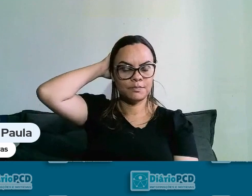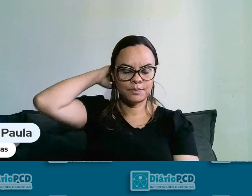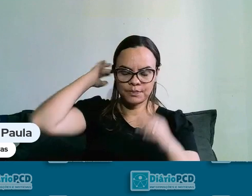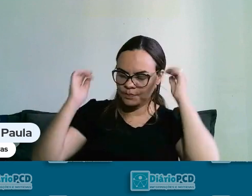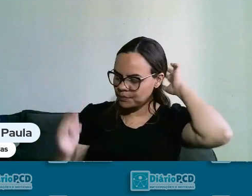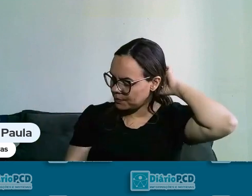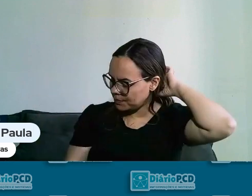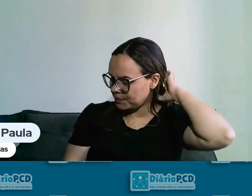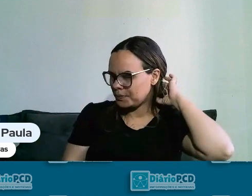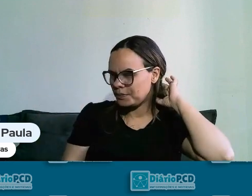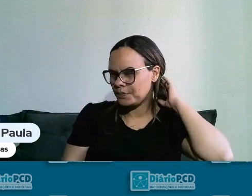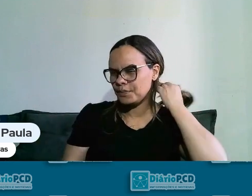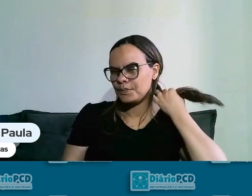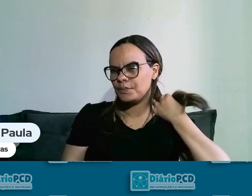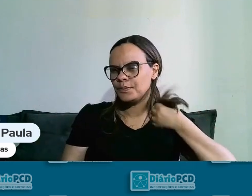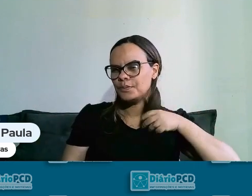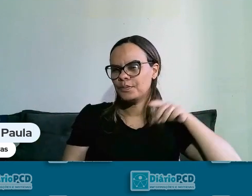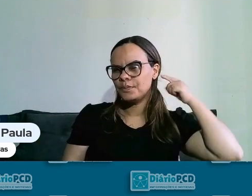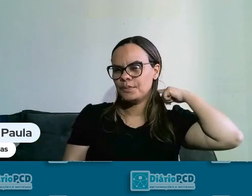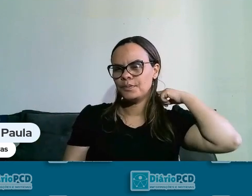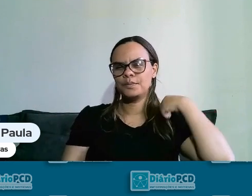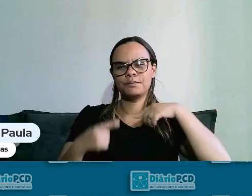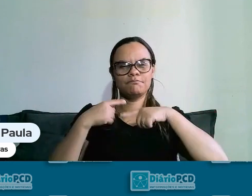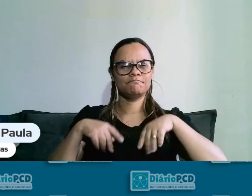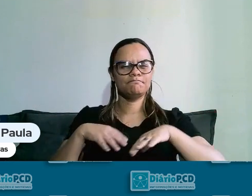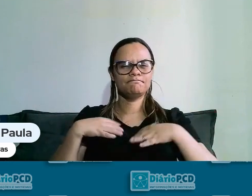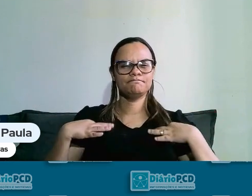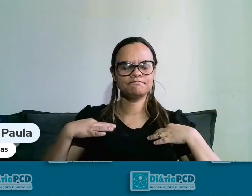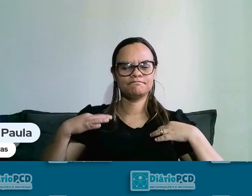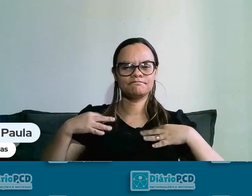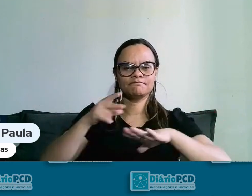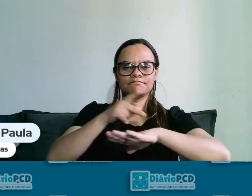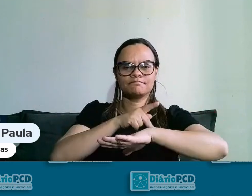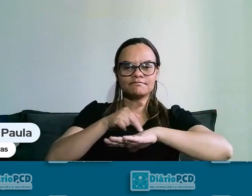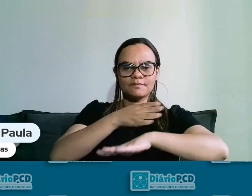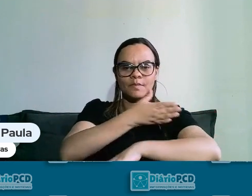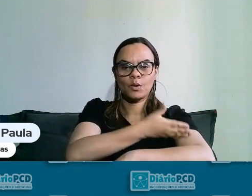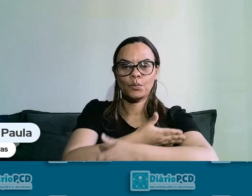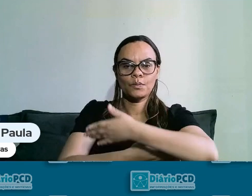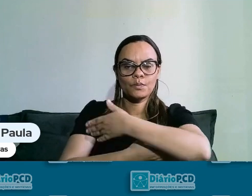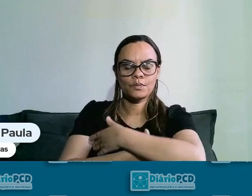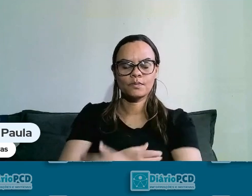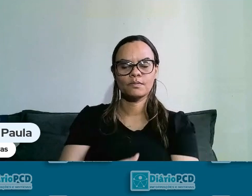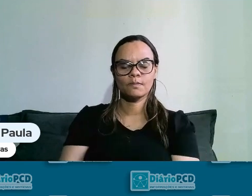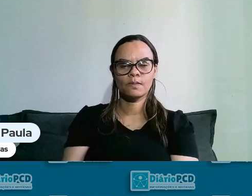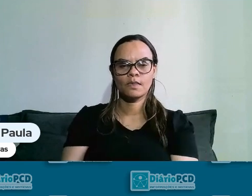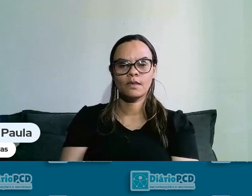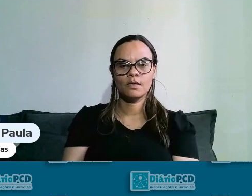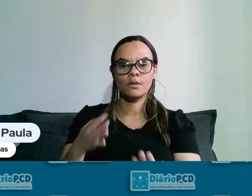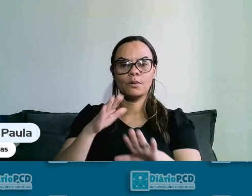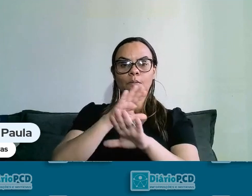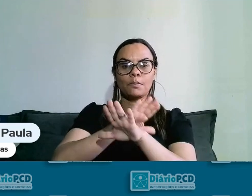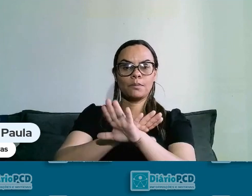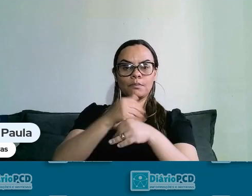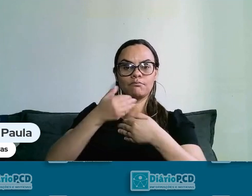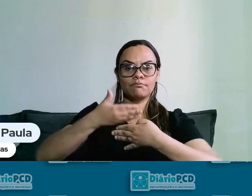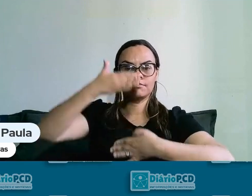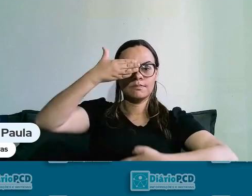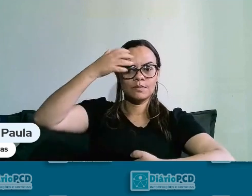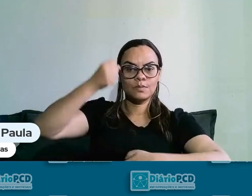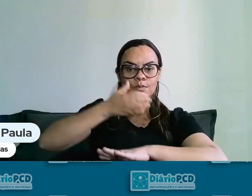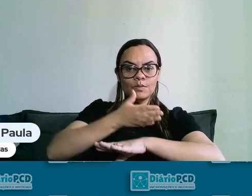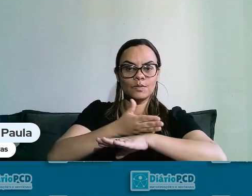da nuca, ela está com uma camisa de manga curta preta, ao fundo um painel branco, e ela